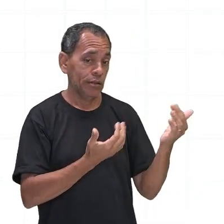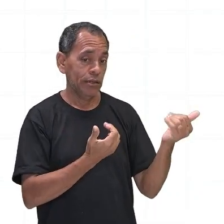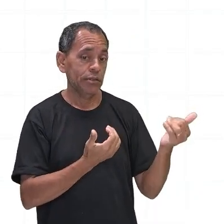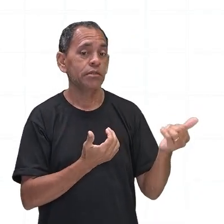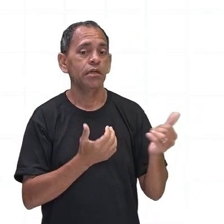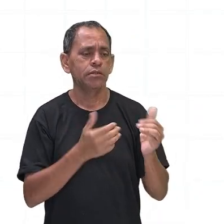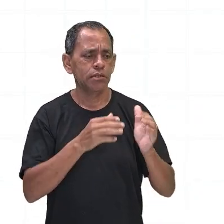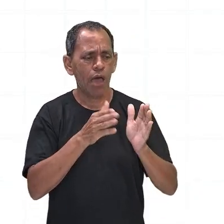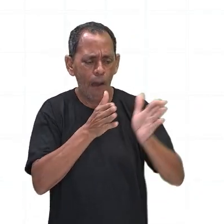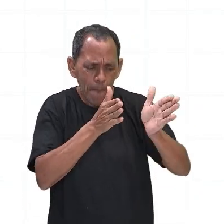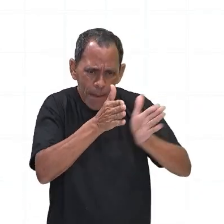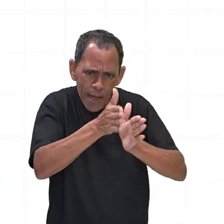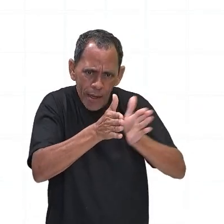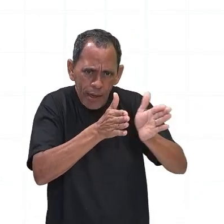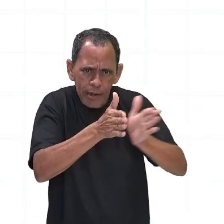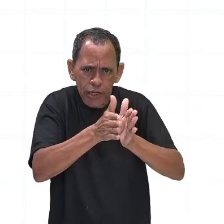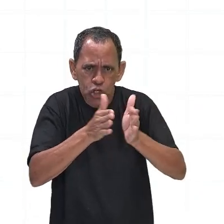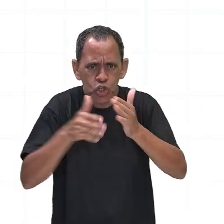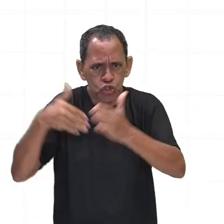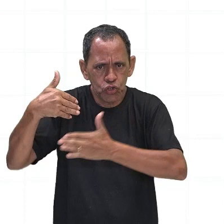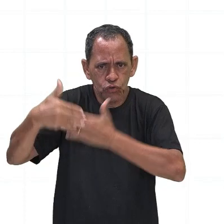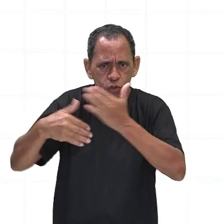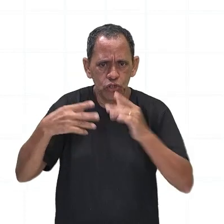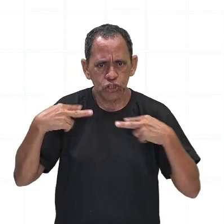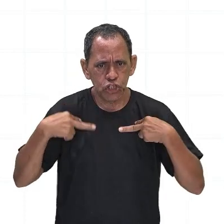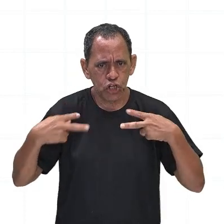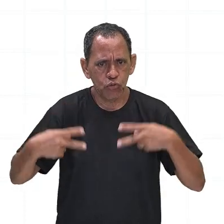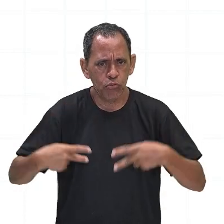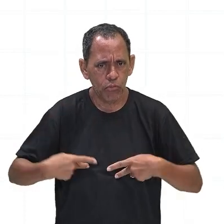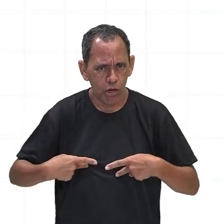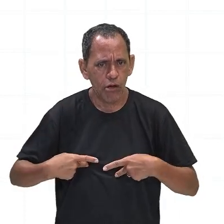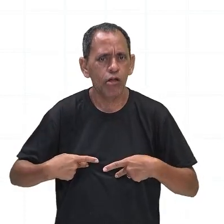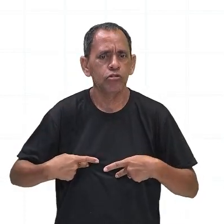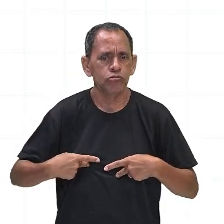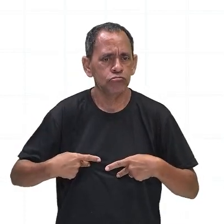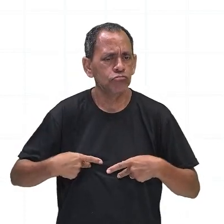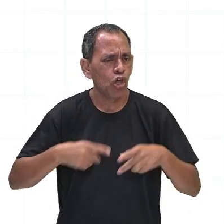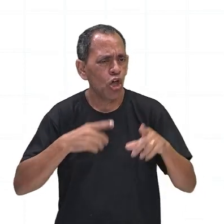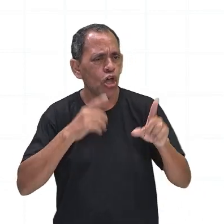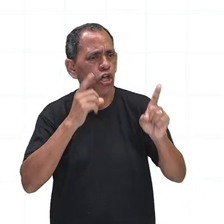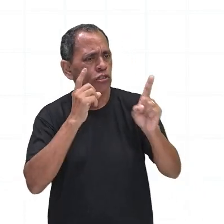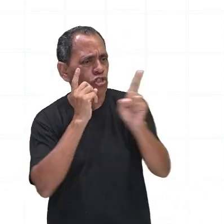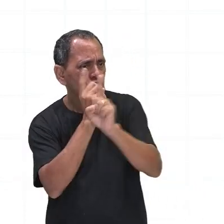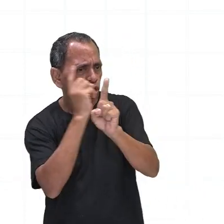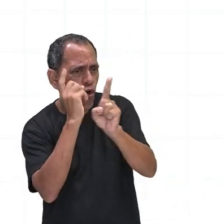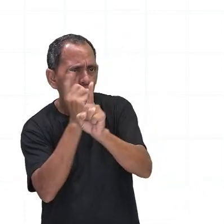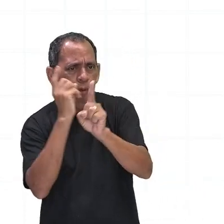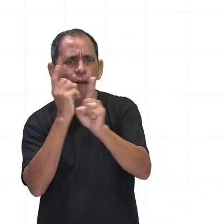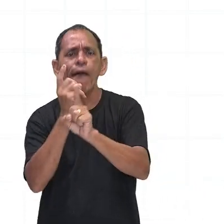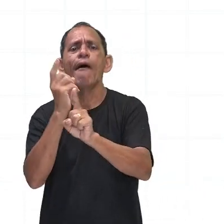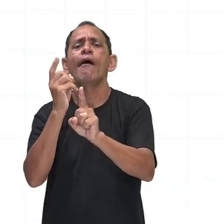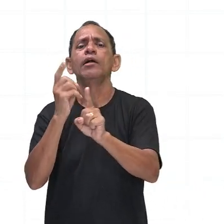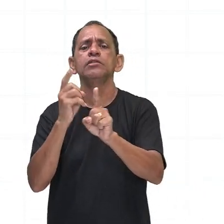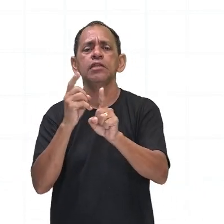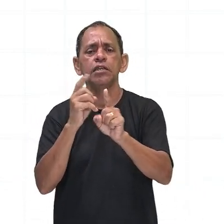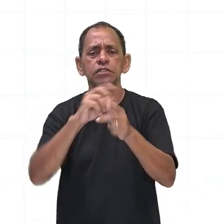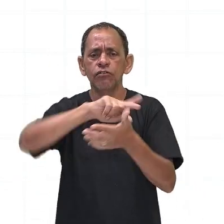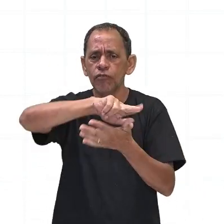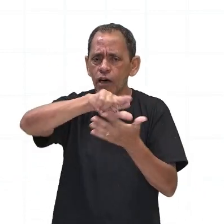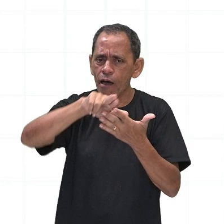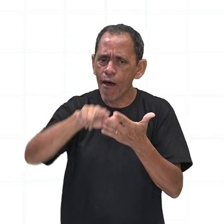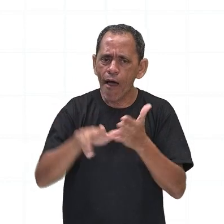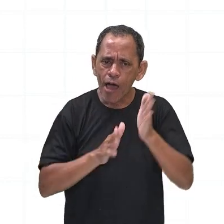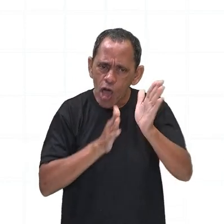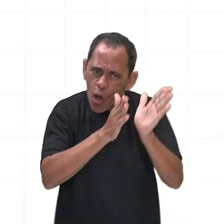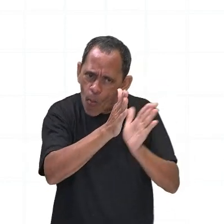fase do desenvolvimento humano, repleta de descobertas, é uma fase da vida